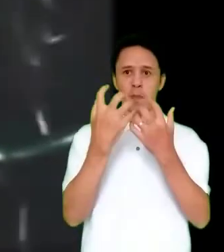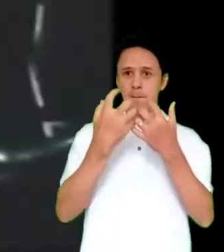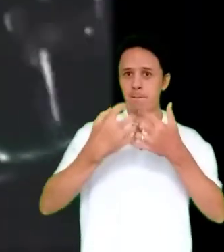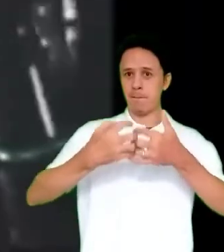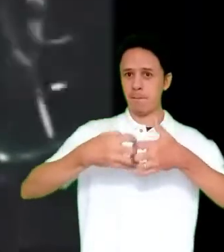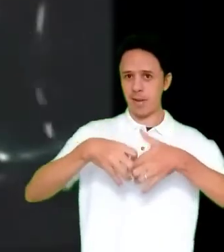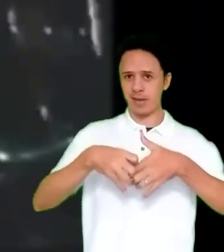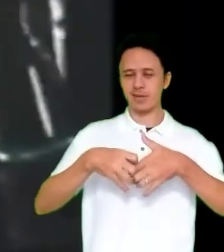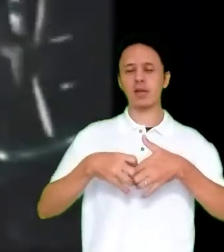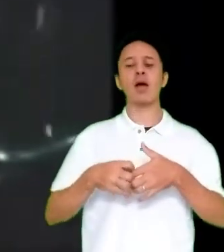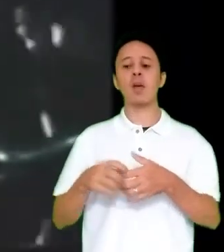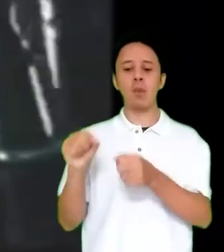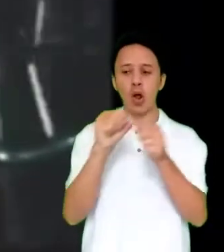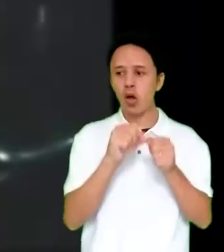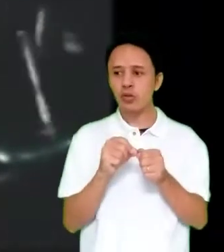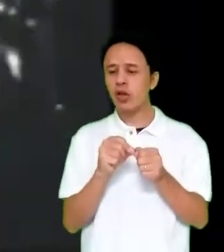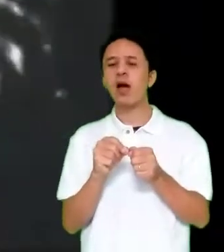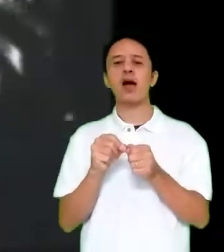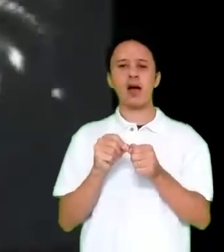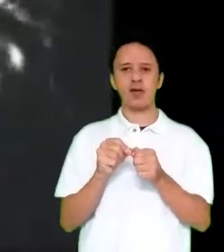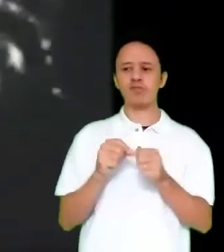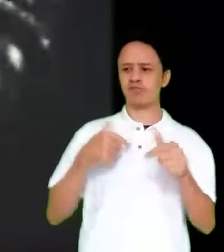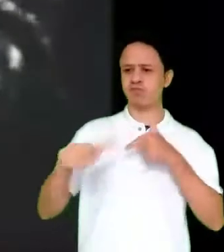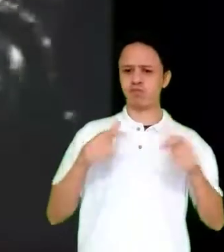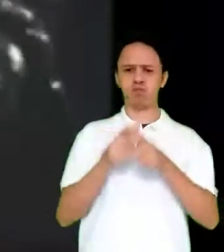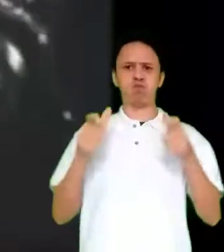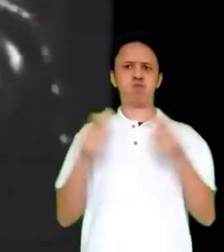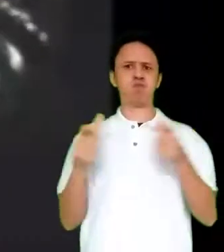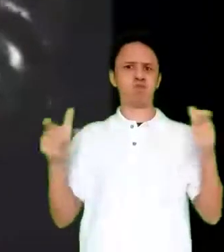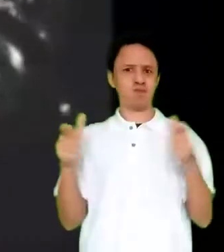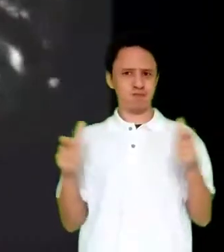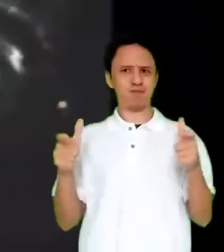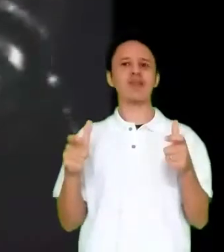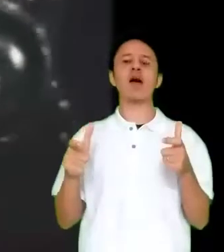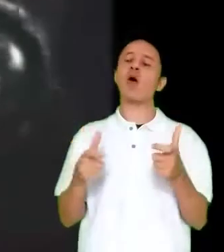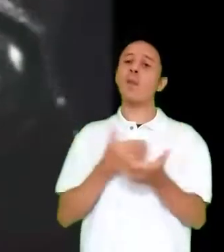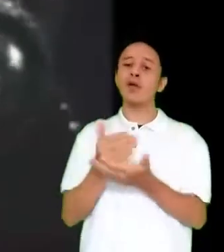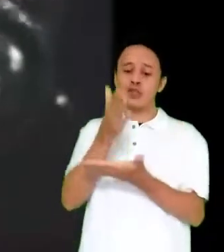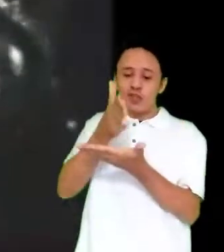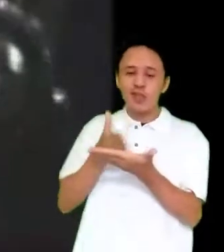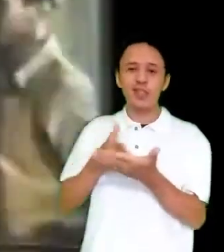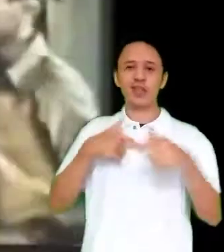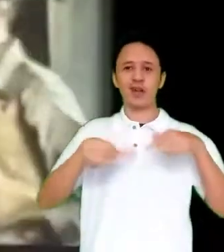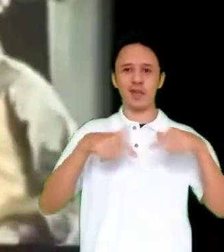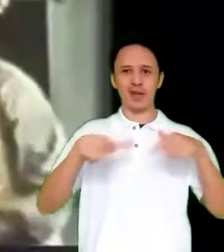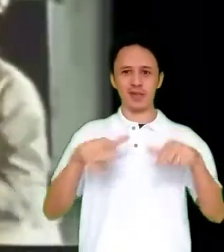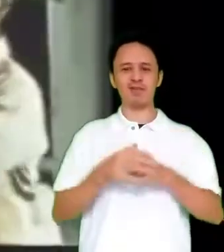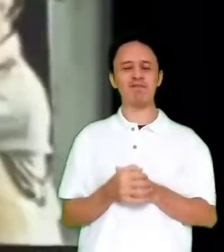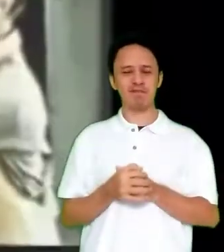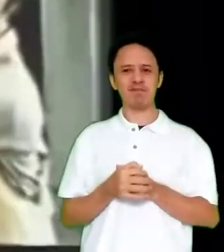Com o advento da máquina, a produtividade dos trabalhadores cresceu espantosamente. Implementou-se a divisão do